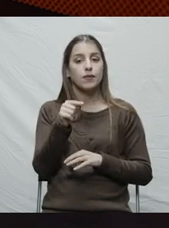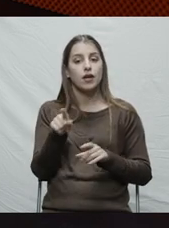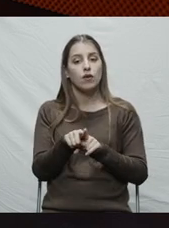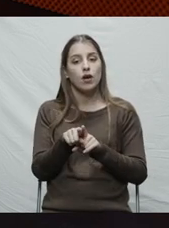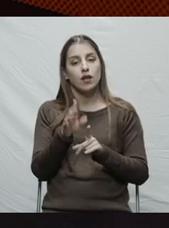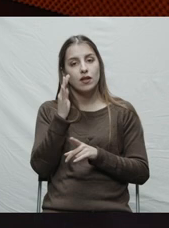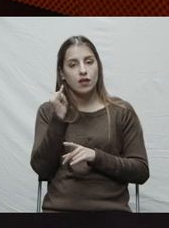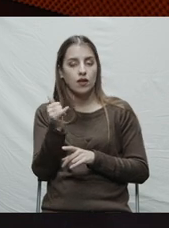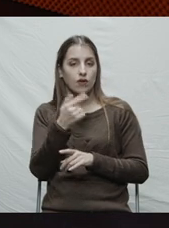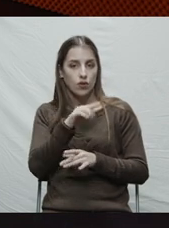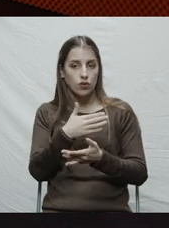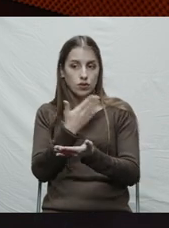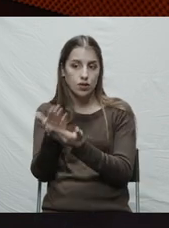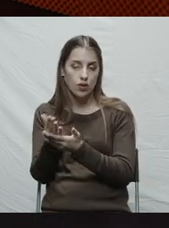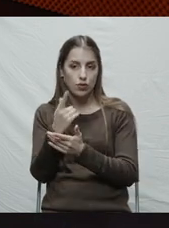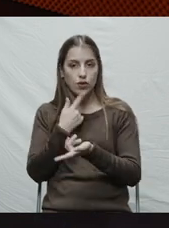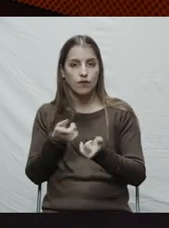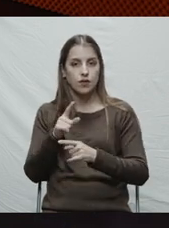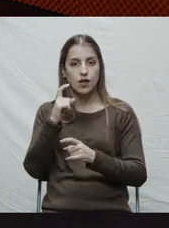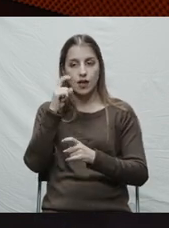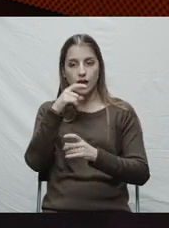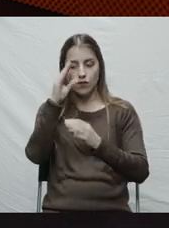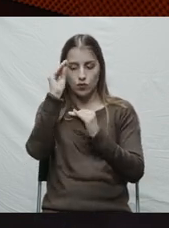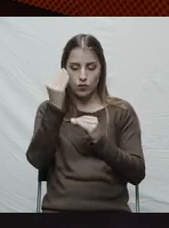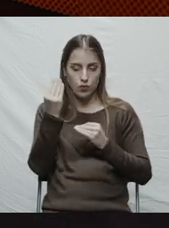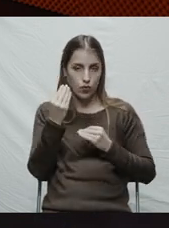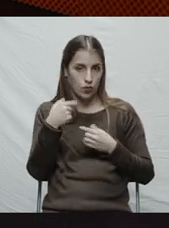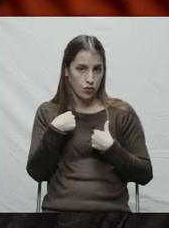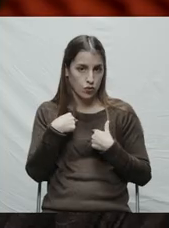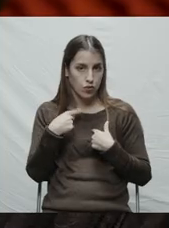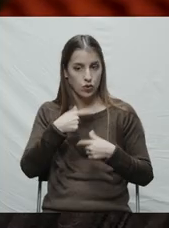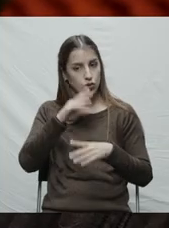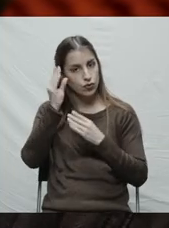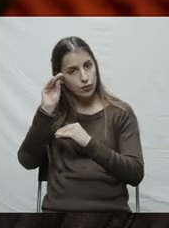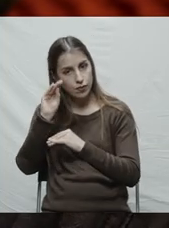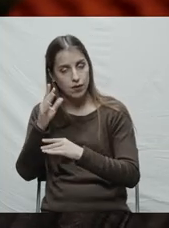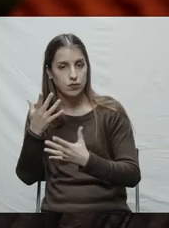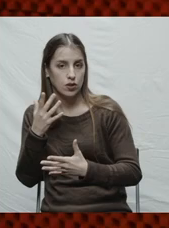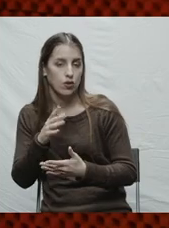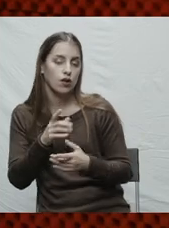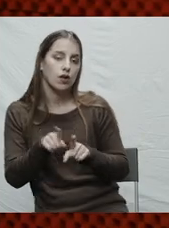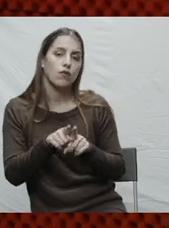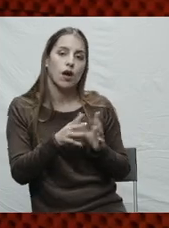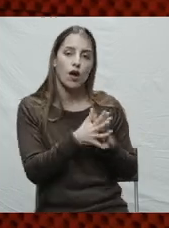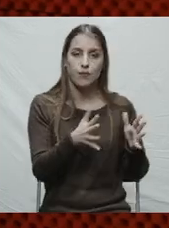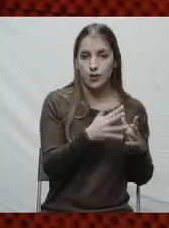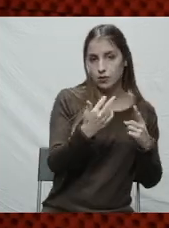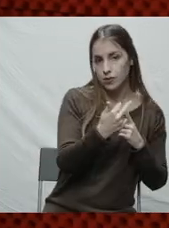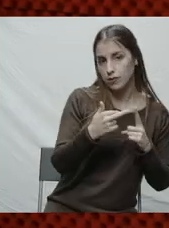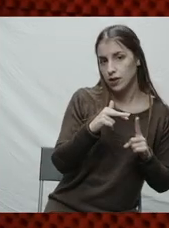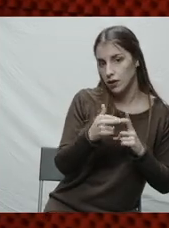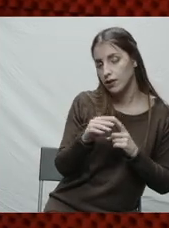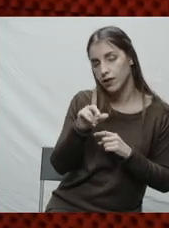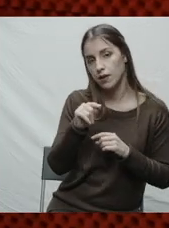devolver à academia e devolver às pessoas que estudam. Nós fazemos questão. Mas devolvem outras perspectivas. Exatamente. Ou